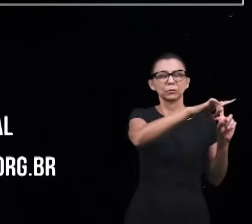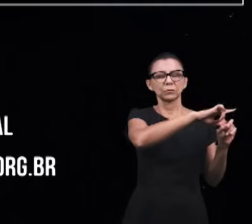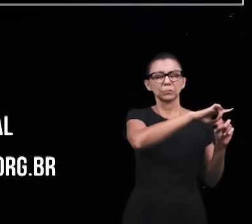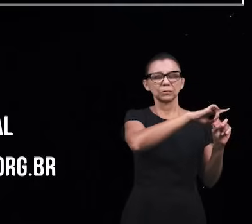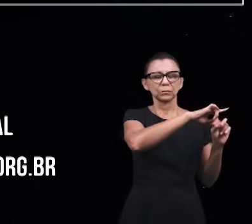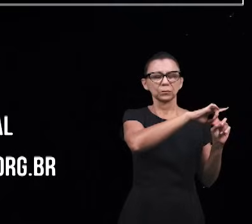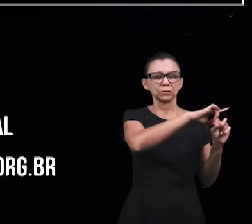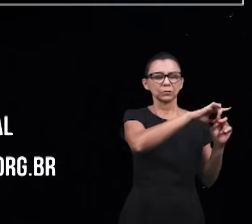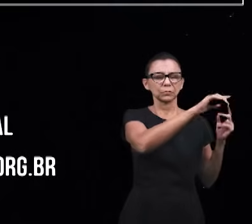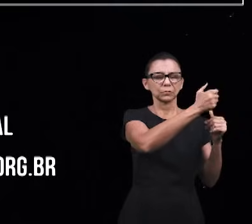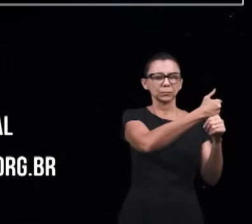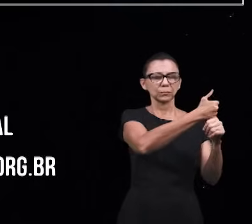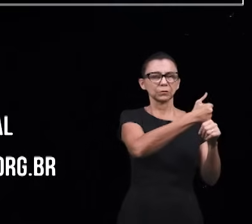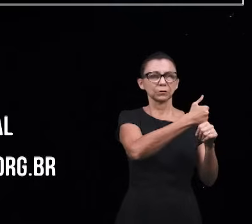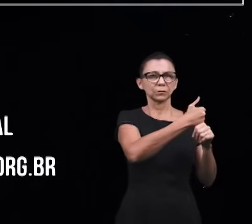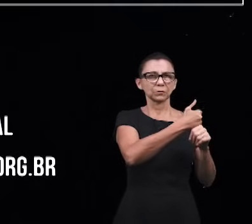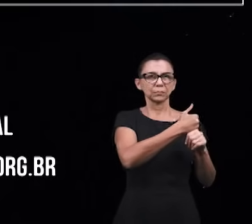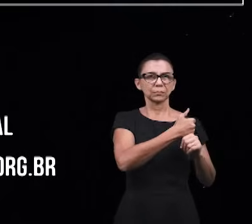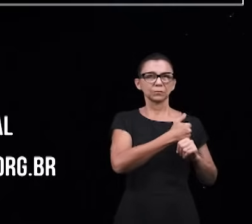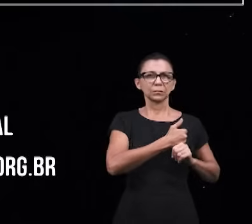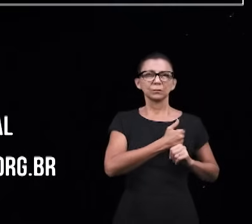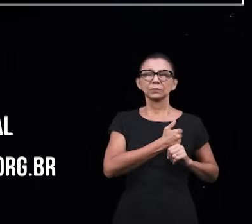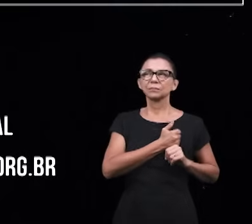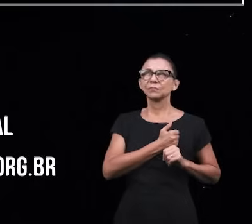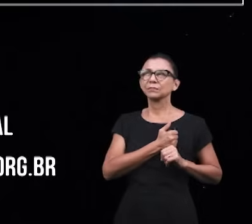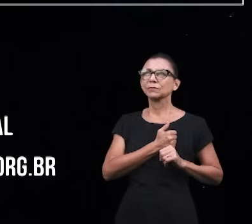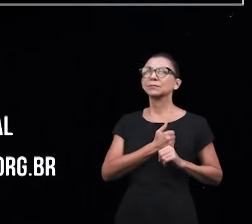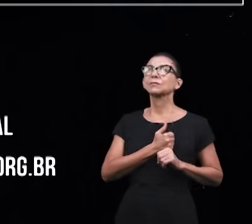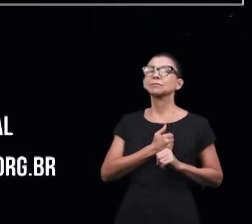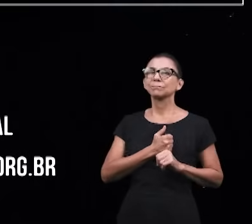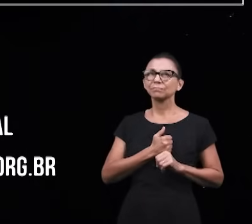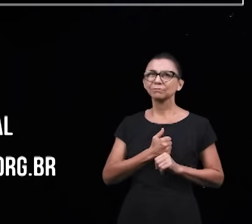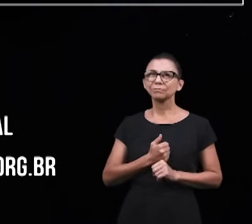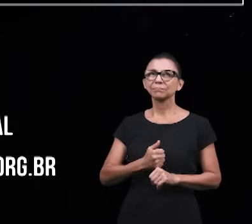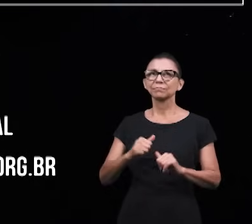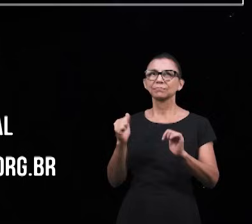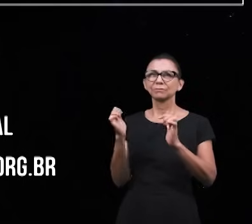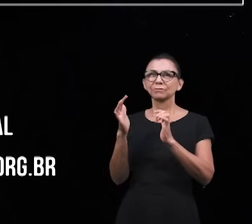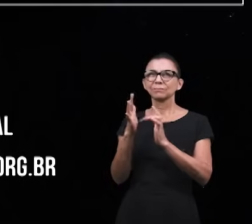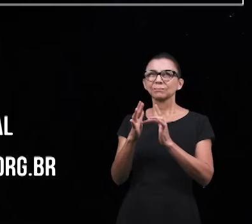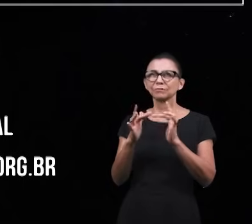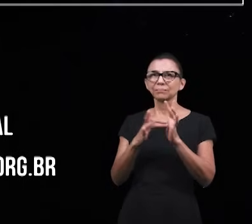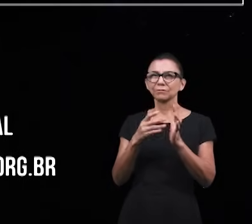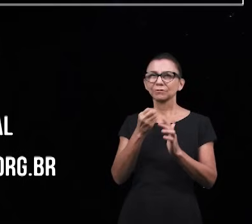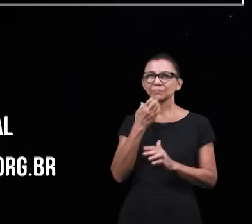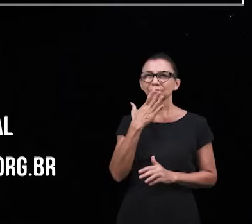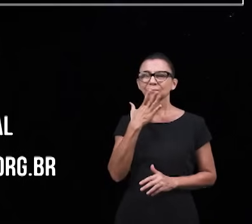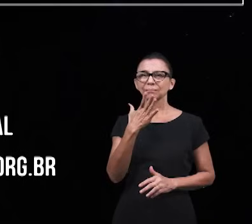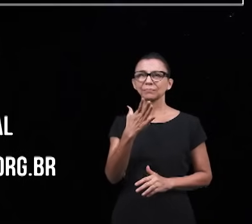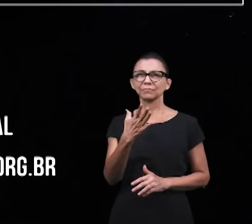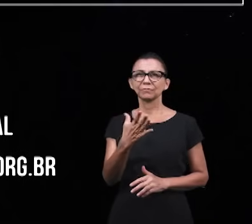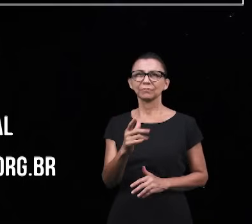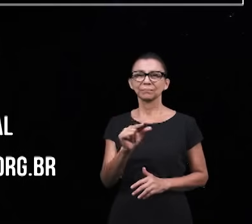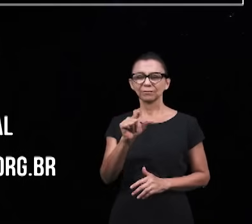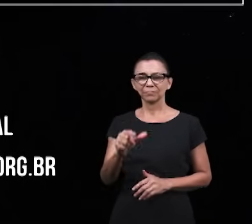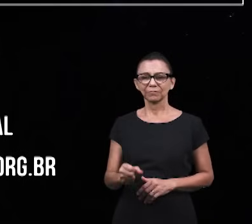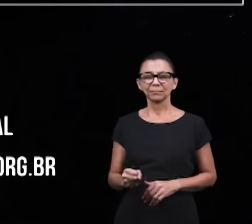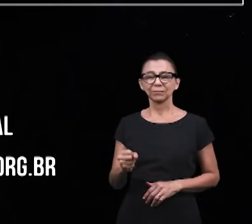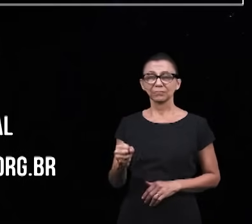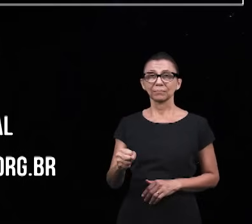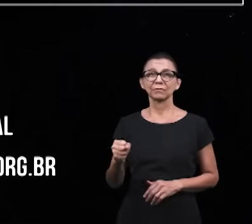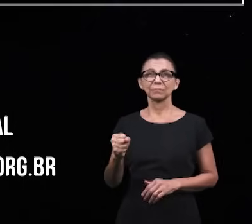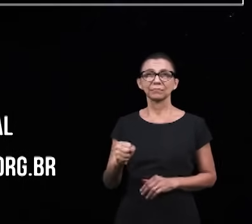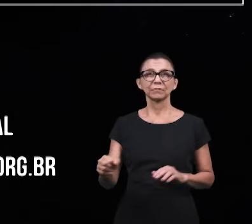meu Jesus, o bom pastor. A mão que foi na